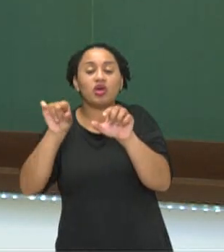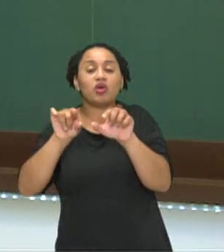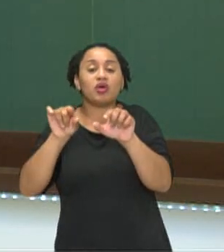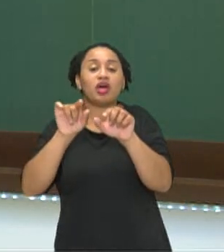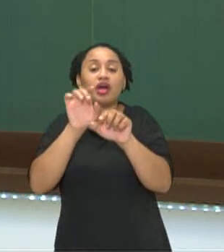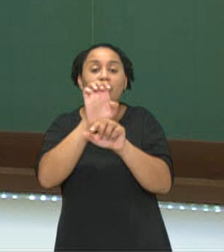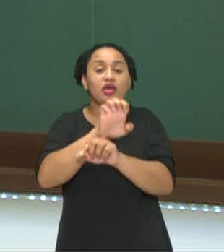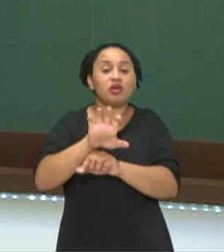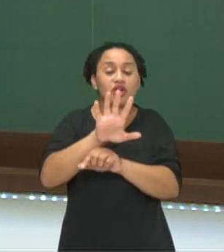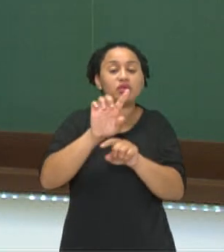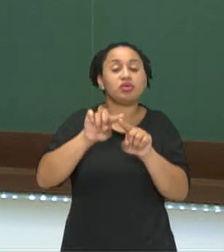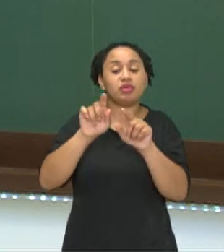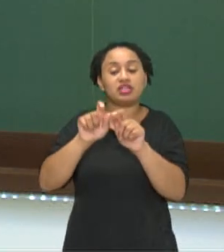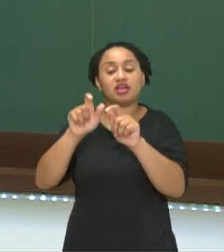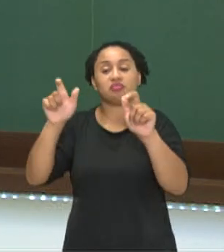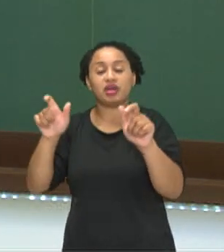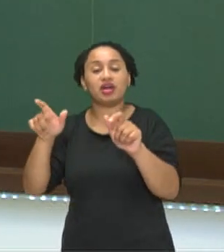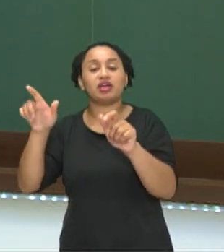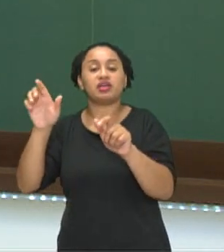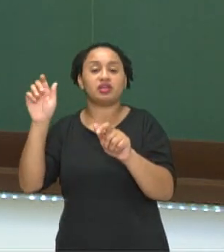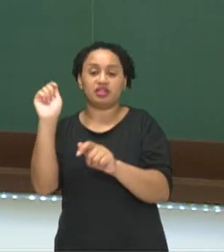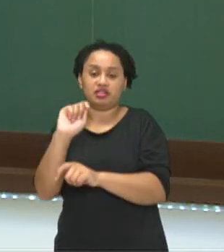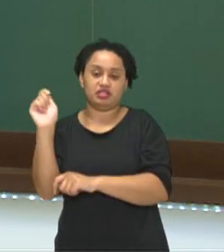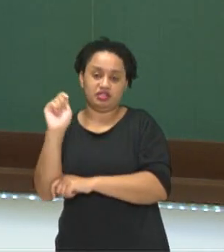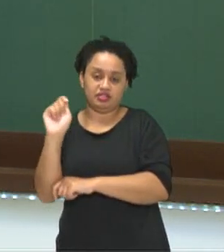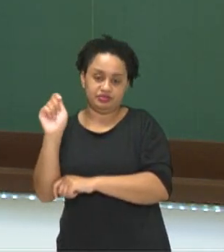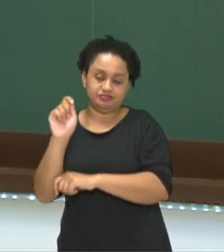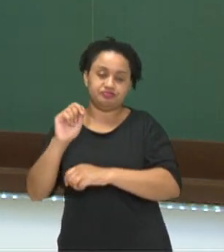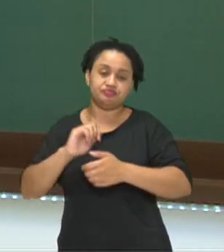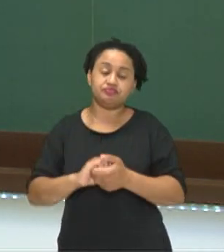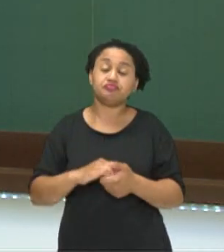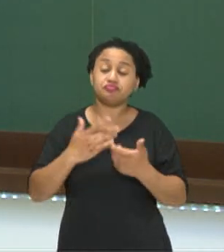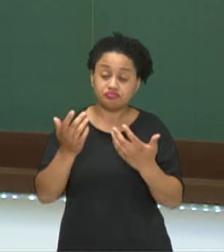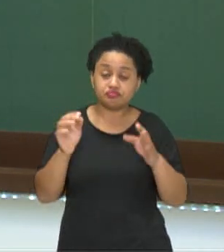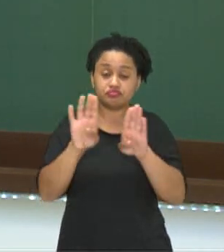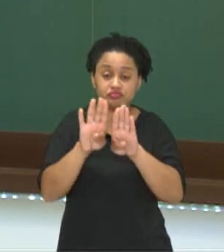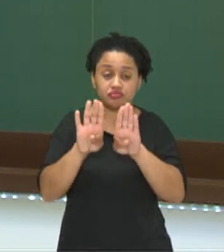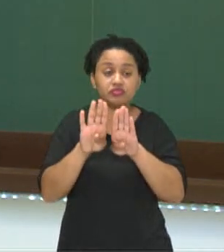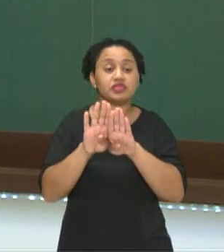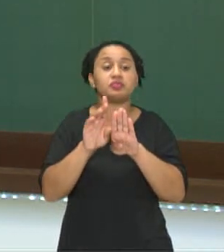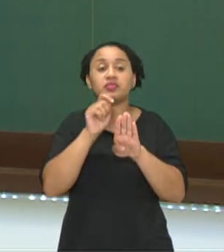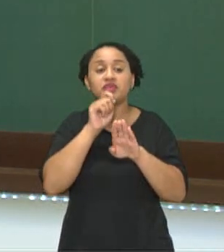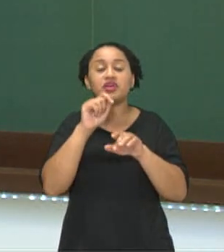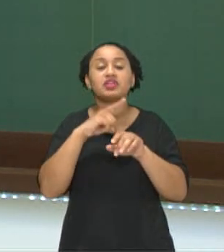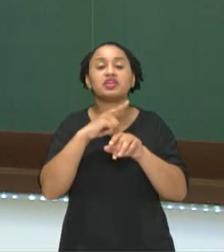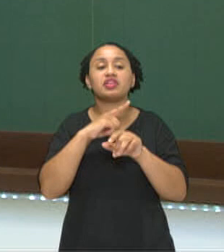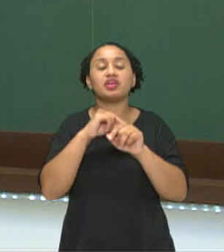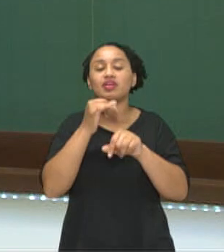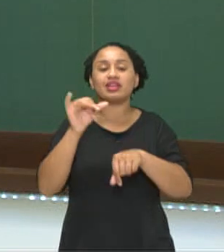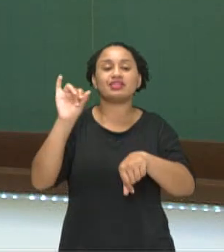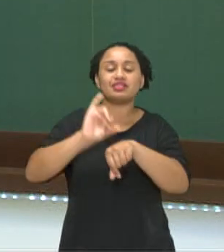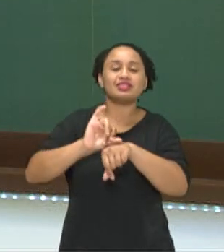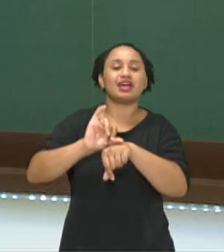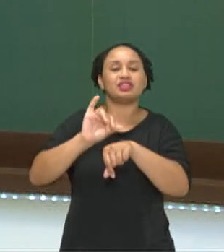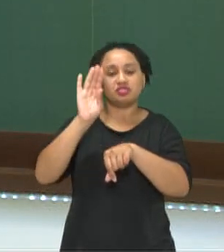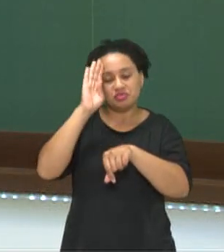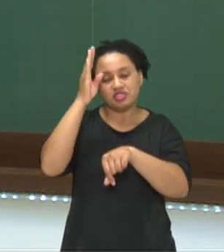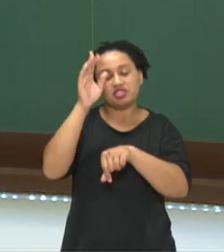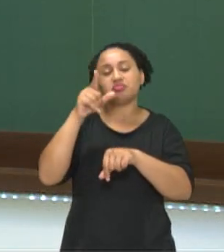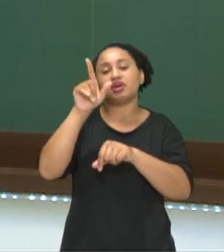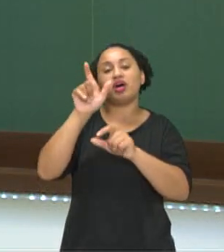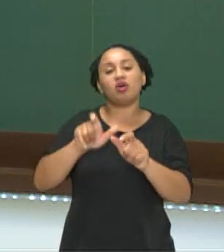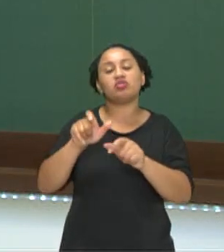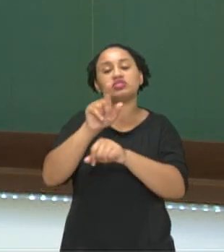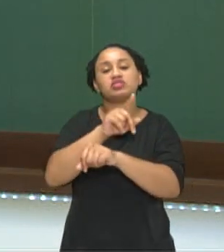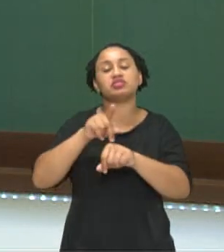continente europeu, mas uma grande parte no continente asiático. Inclusive ainda sua capital, a cidade de Ankara, estando presente